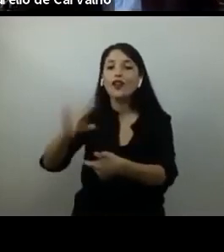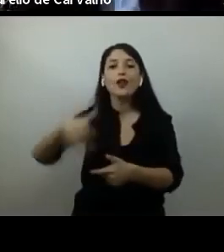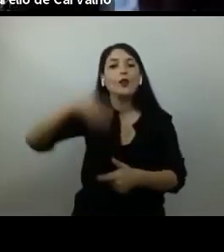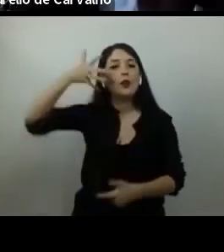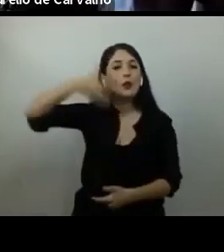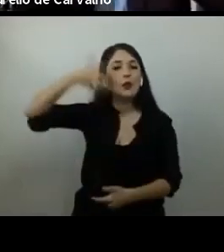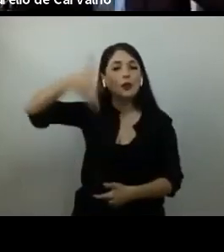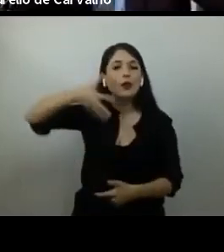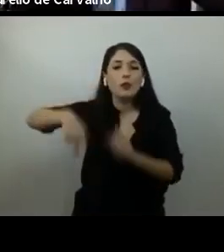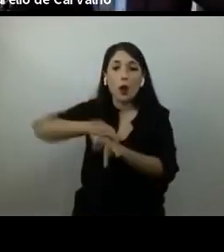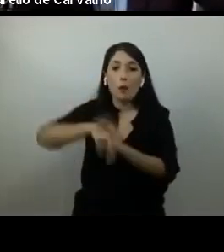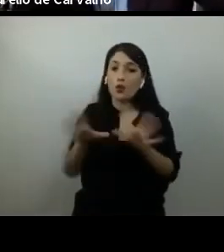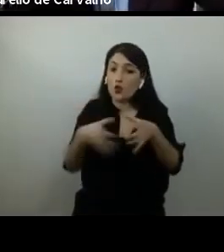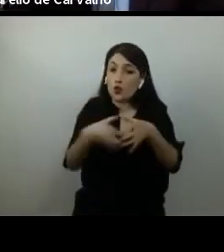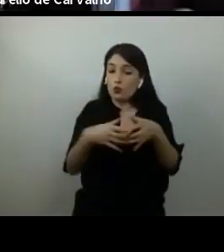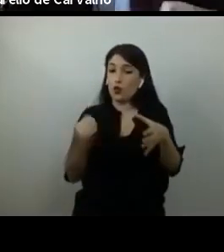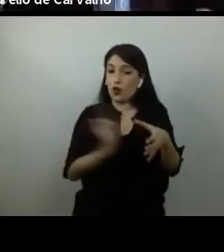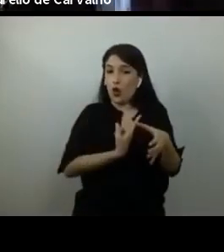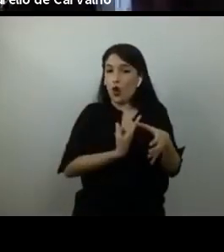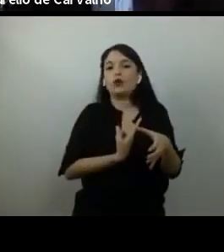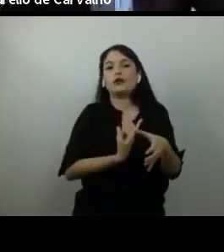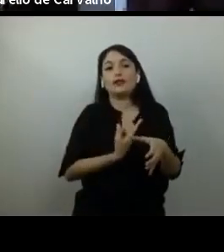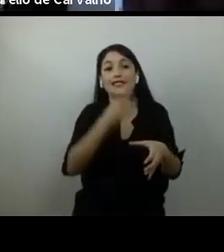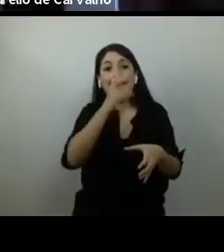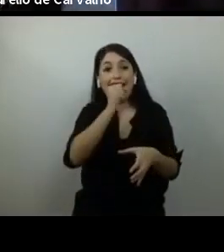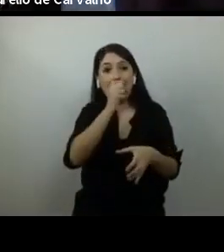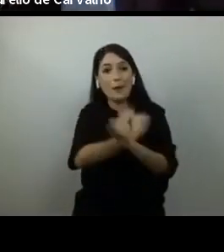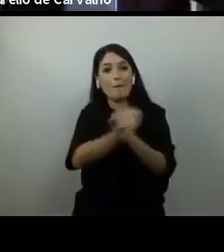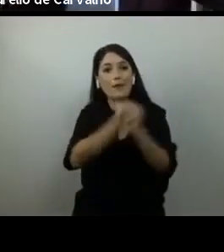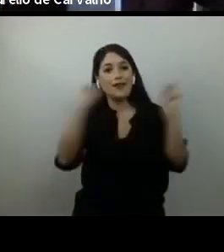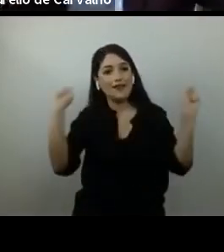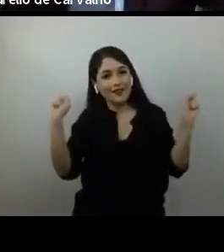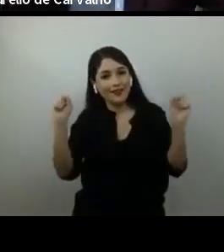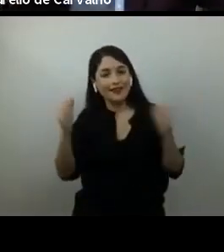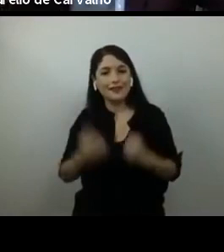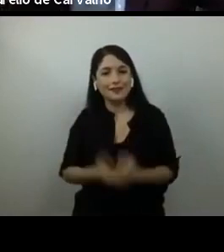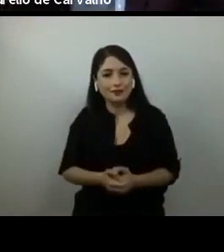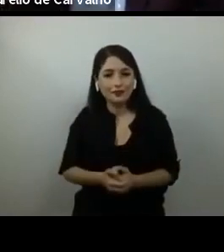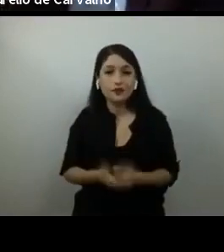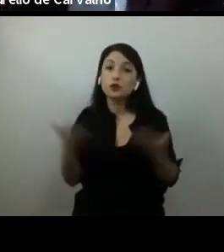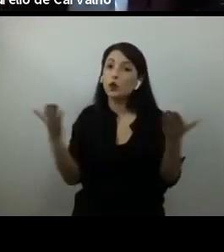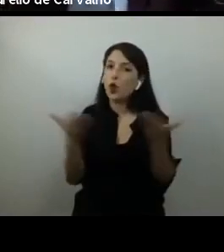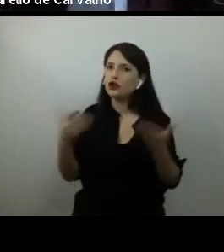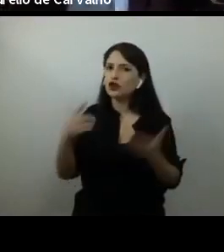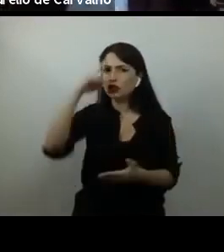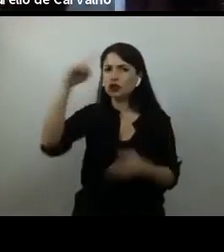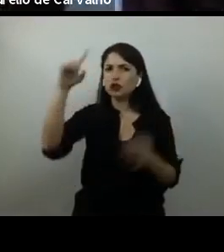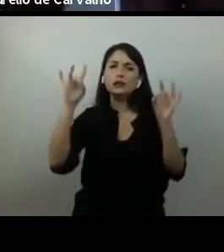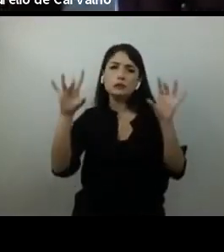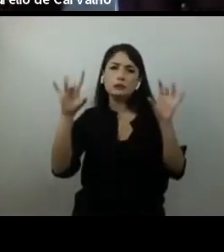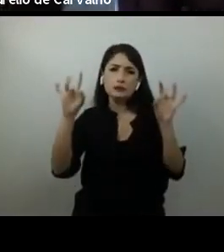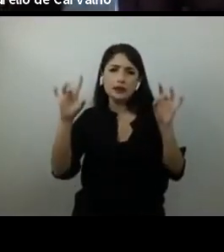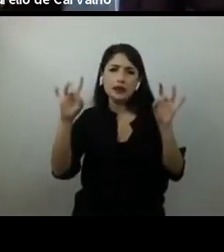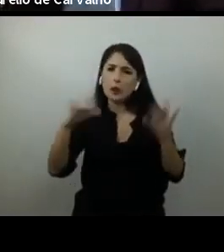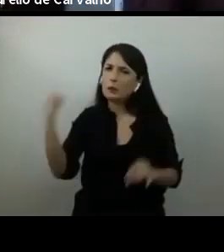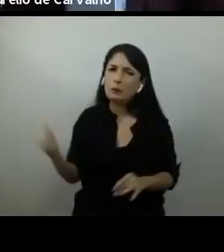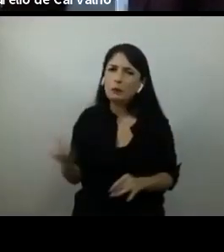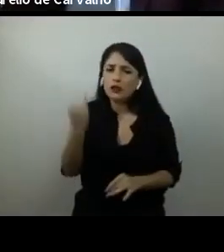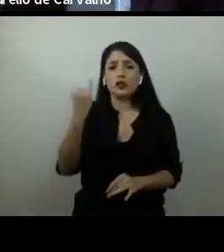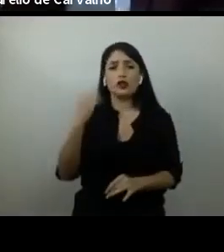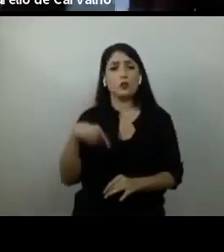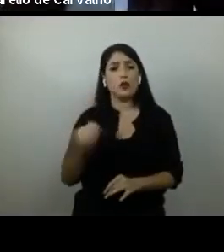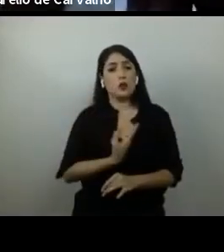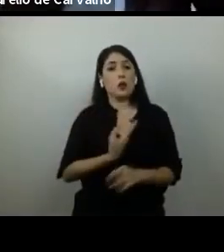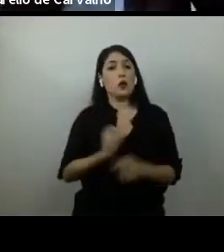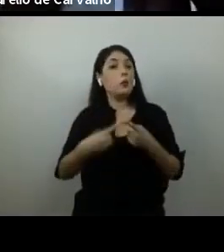do Grupo Prerrogativas nas manhãs de sábados. Hoje é um dia especialmente importante para nós, porque nós